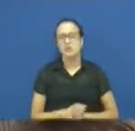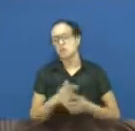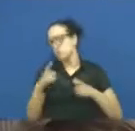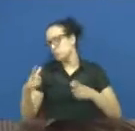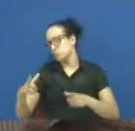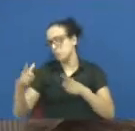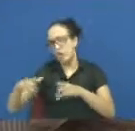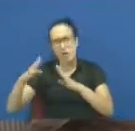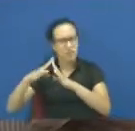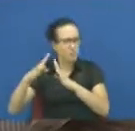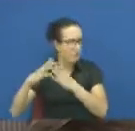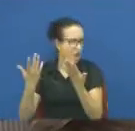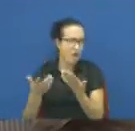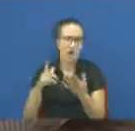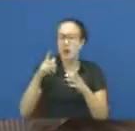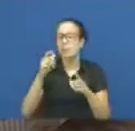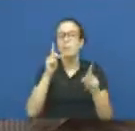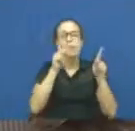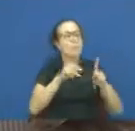bairro, para o seu povo,